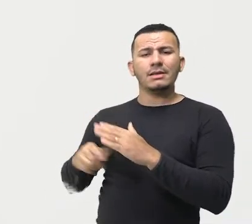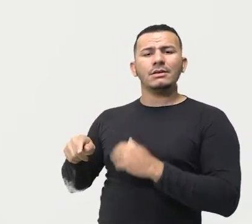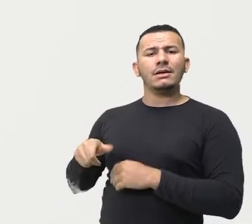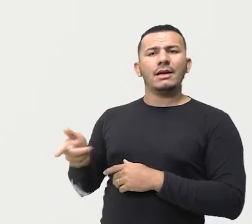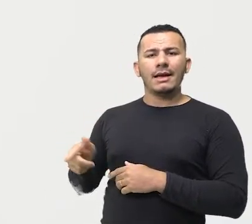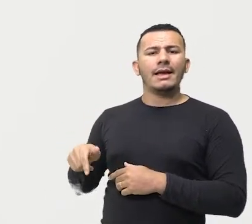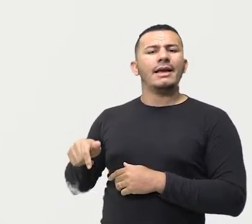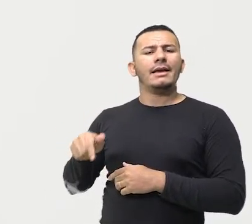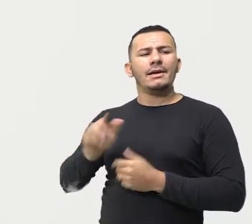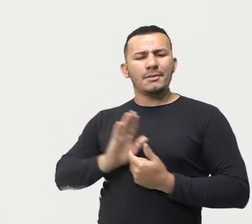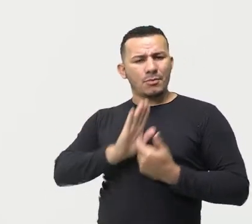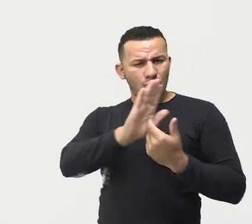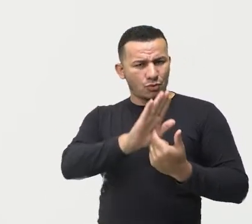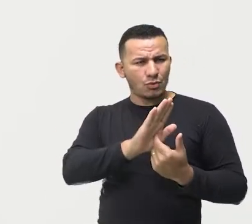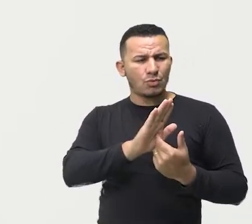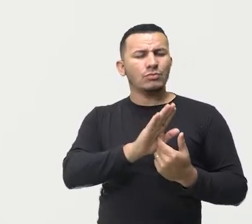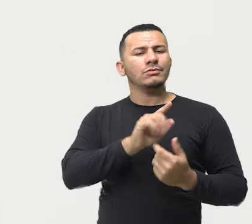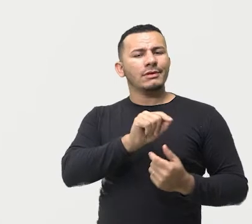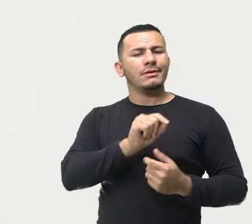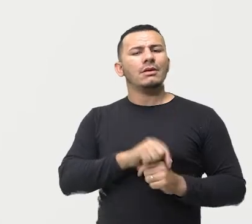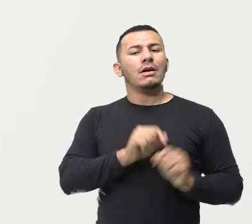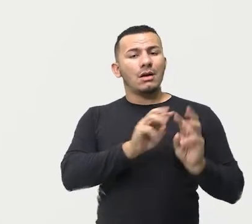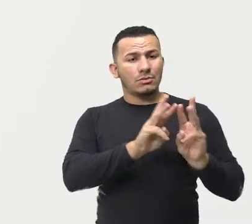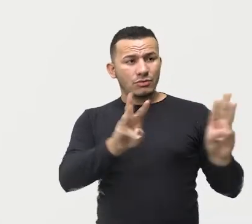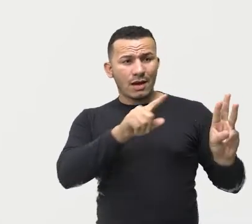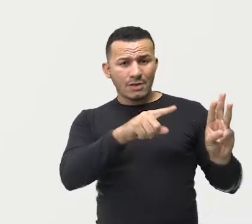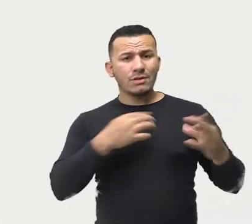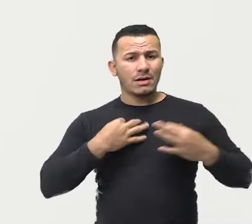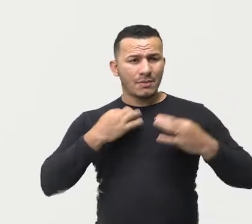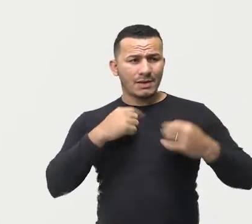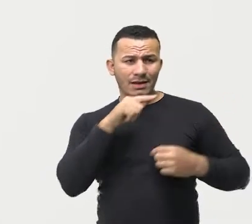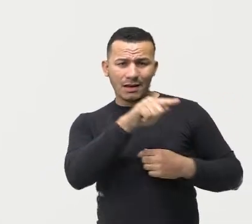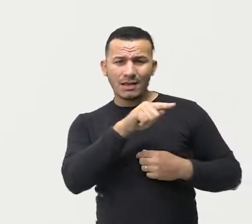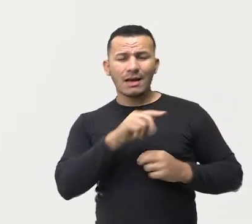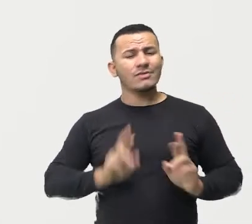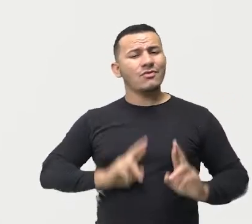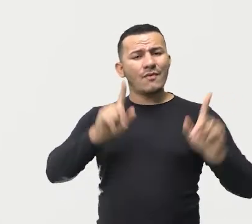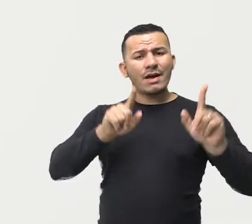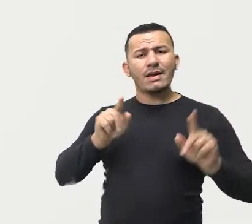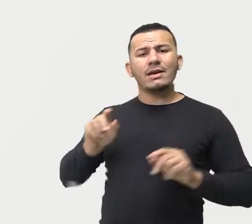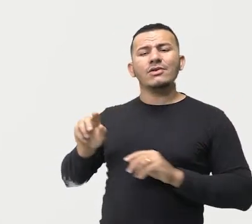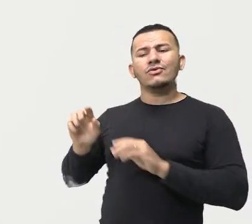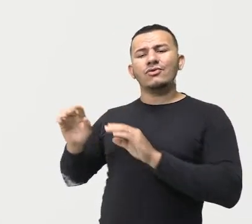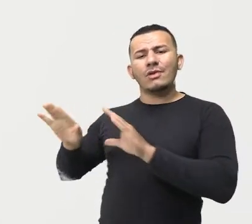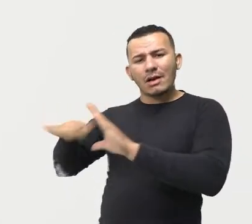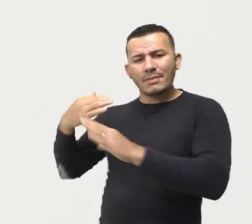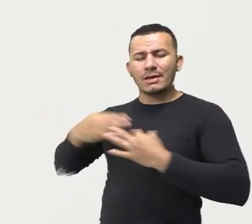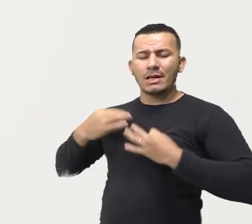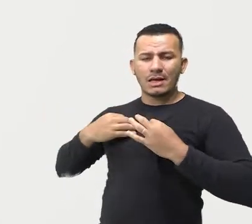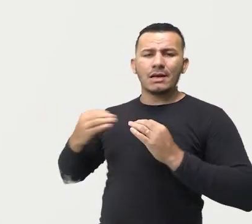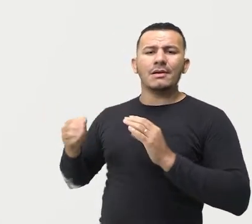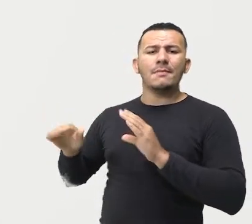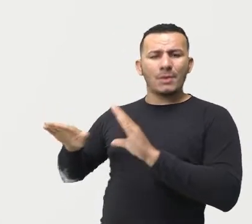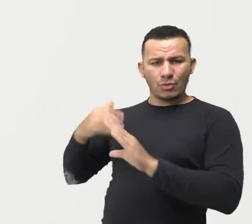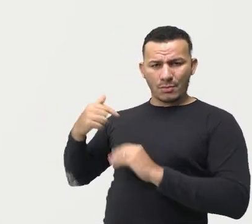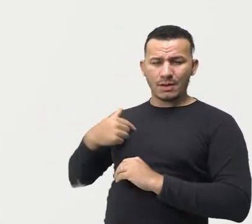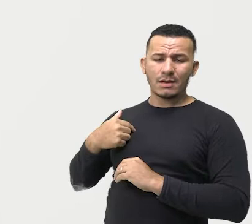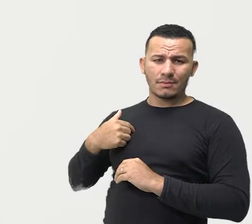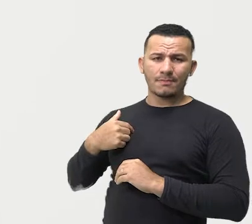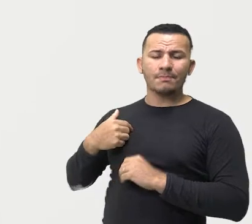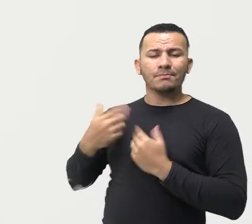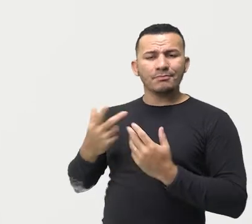tal como exposto no site Observe o que é essa é uma constatação que a pessoa chega Ok